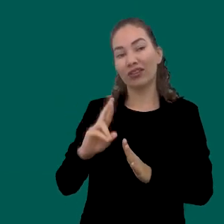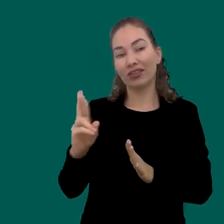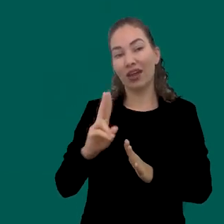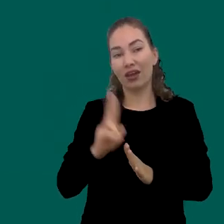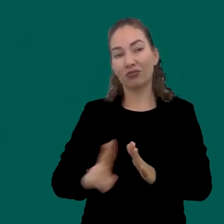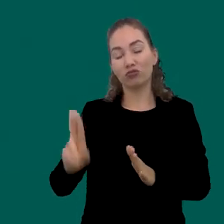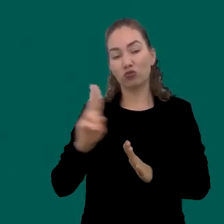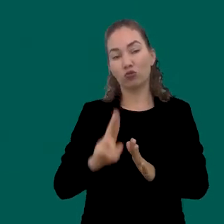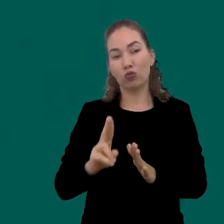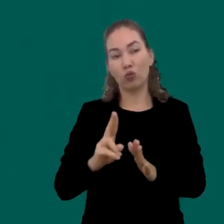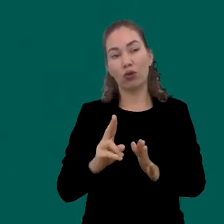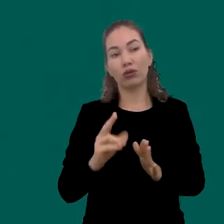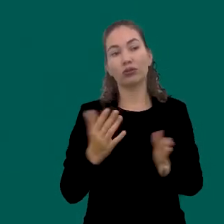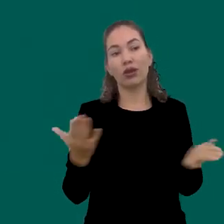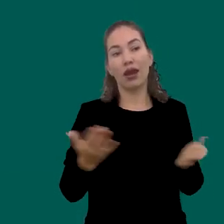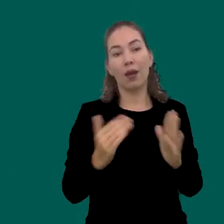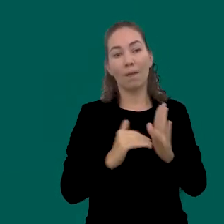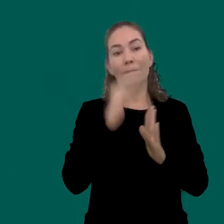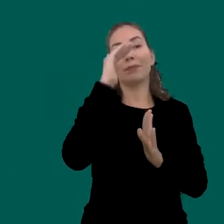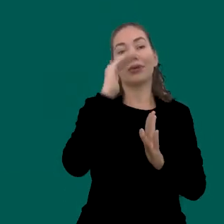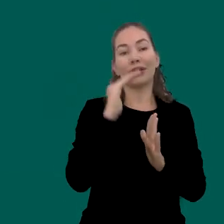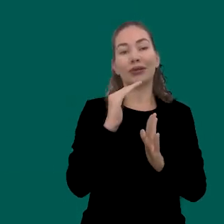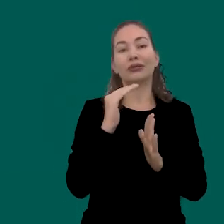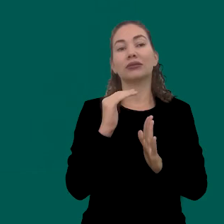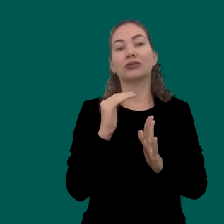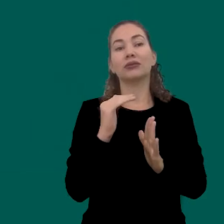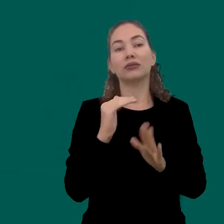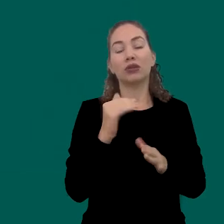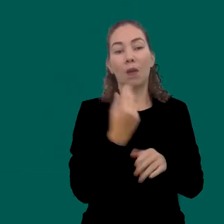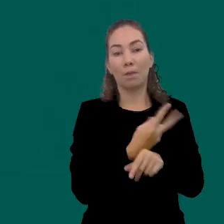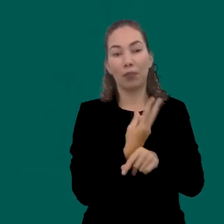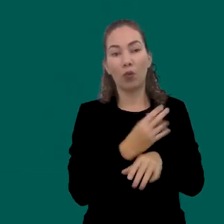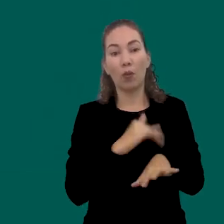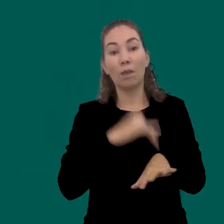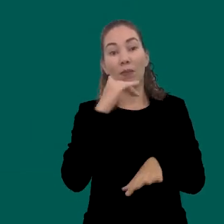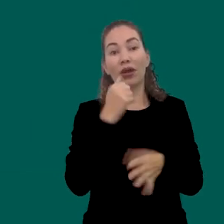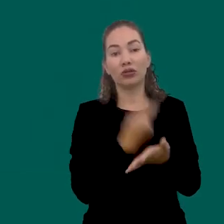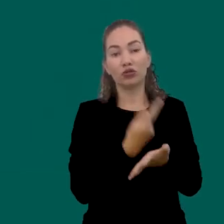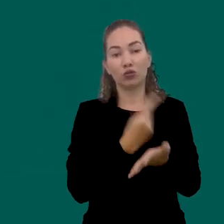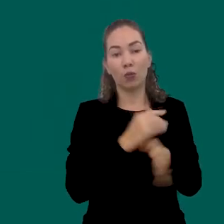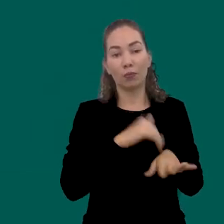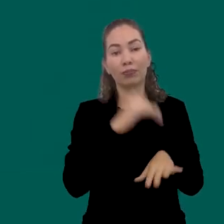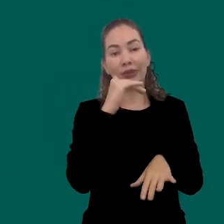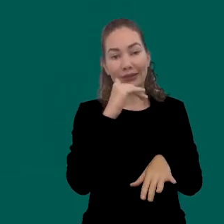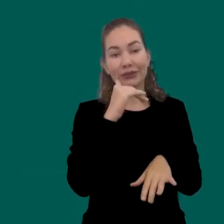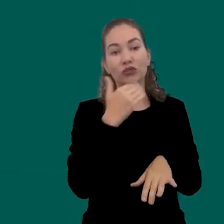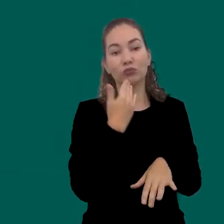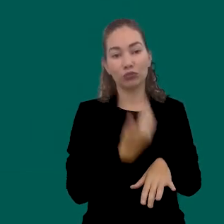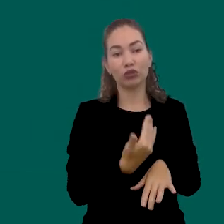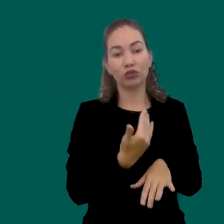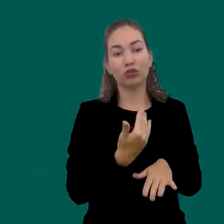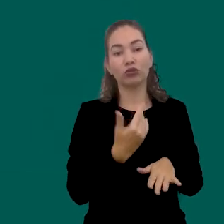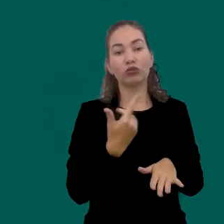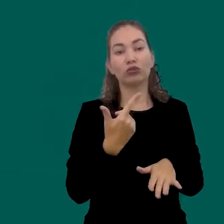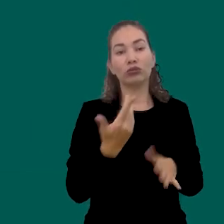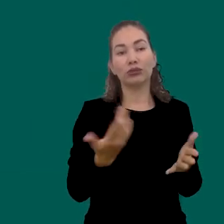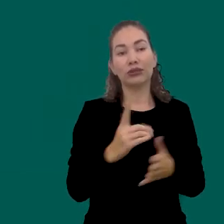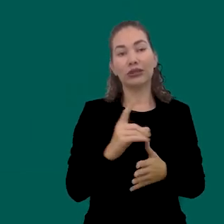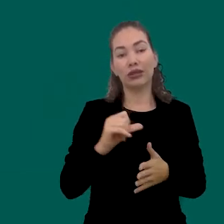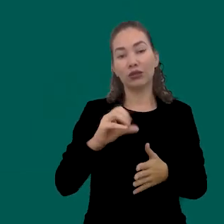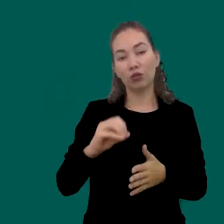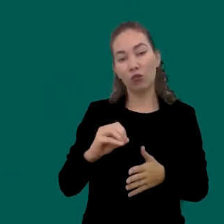chegou a ser superior a 200, agora que aumentou o nível de procura, agora que aumentou o número de pedidos, ele baixou para